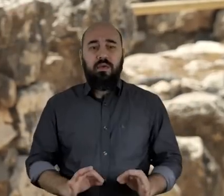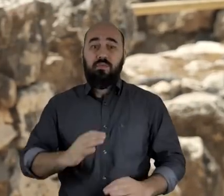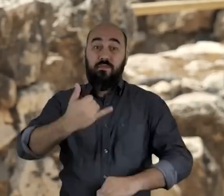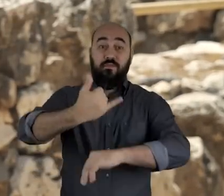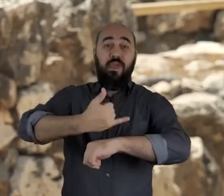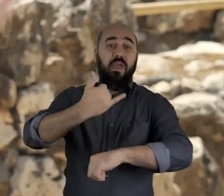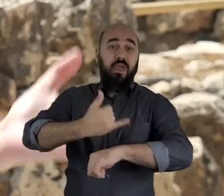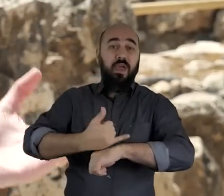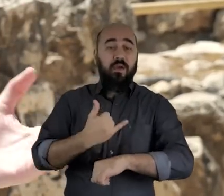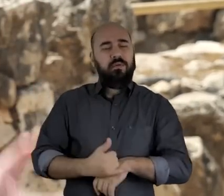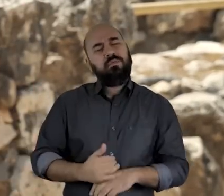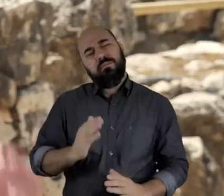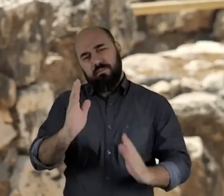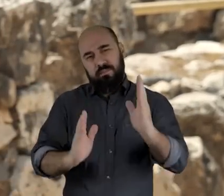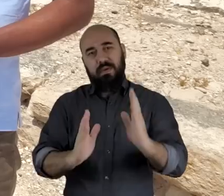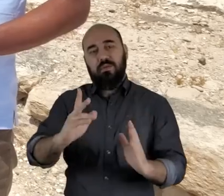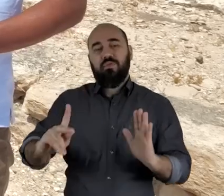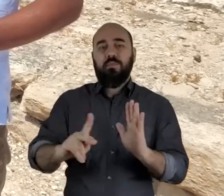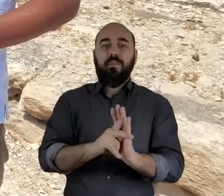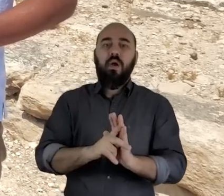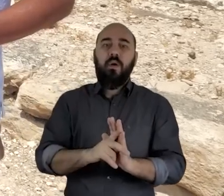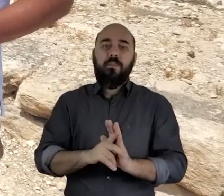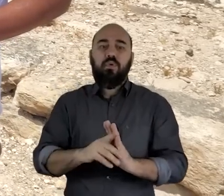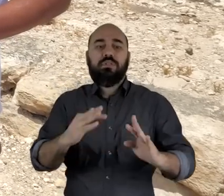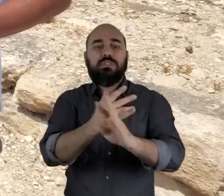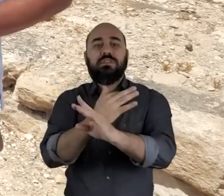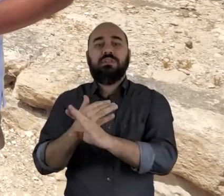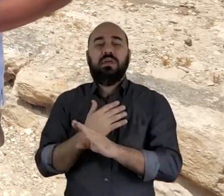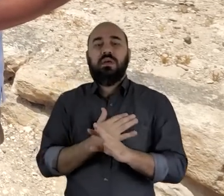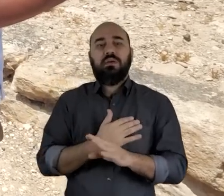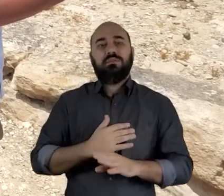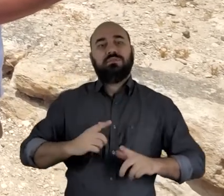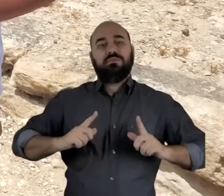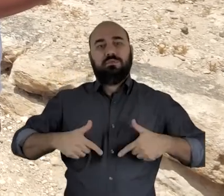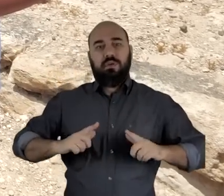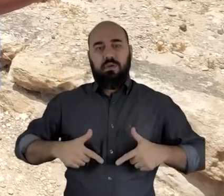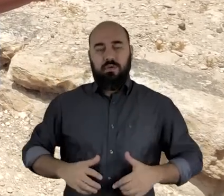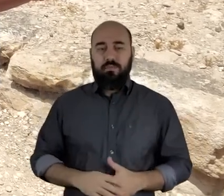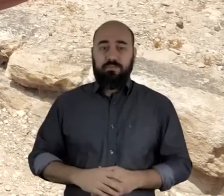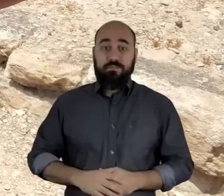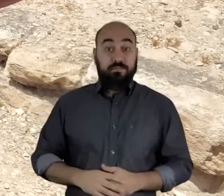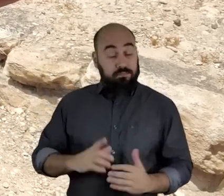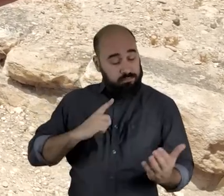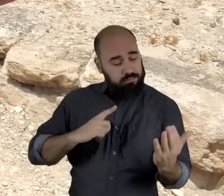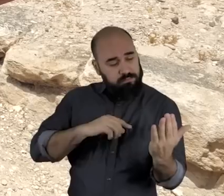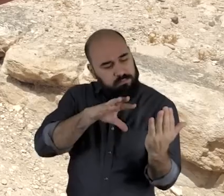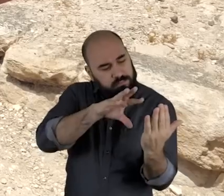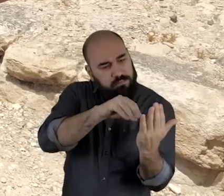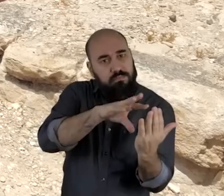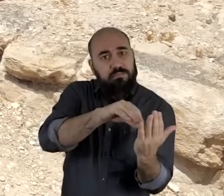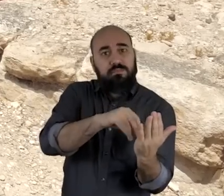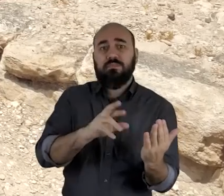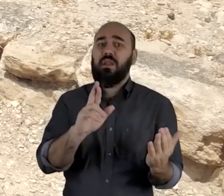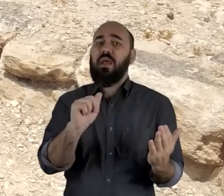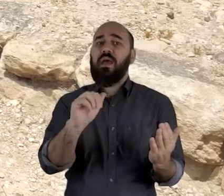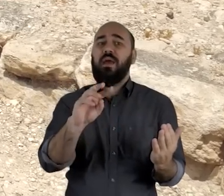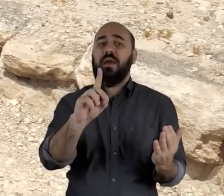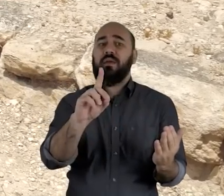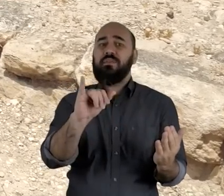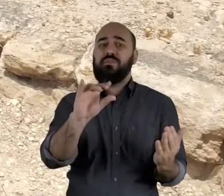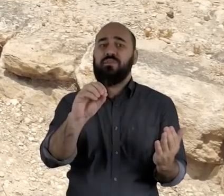período urbano de Israel. E também temos a datação por radiocarbono. Essas evidências nos levam a